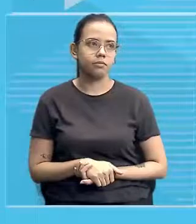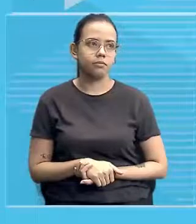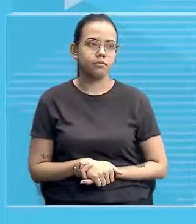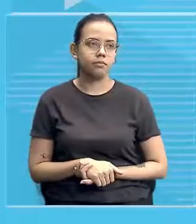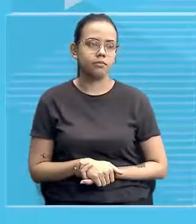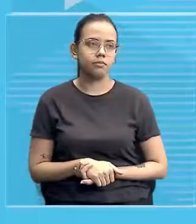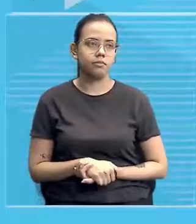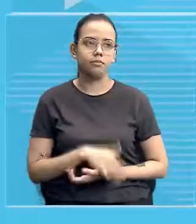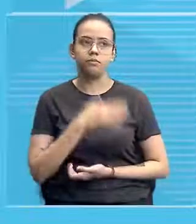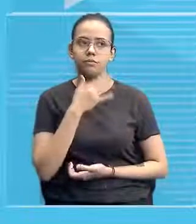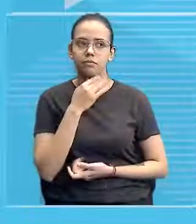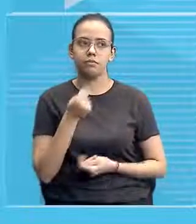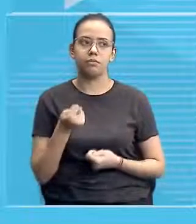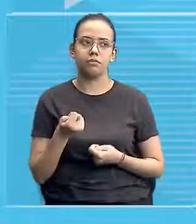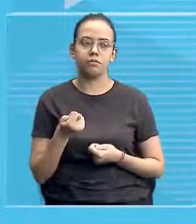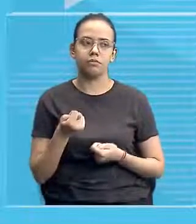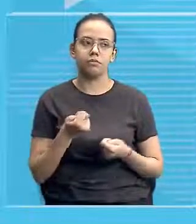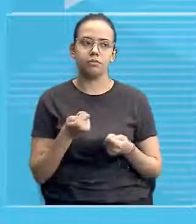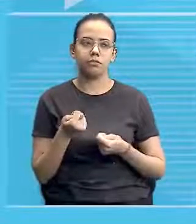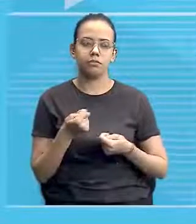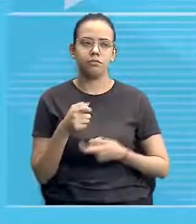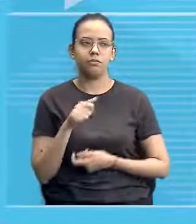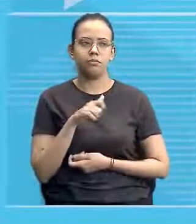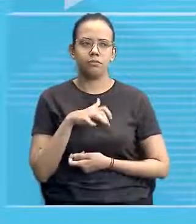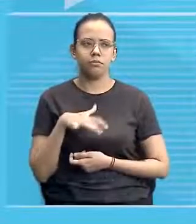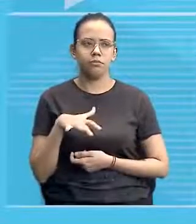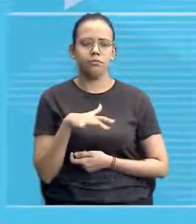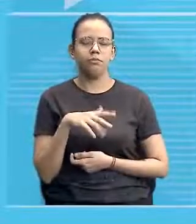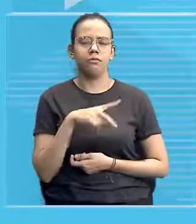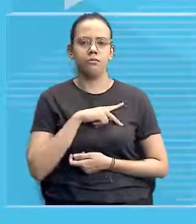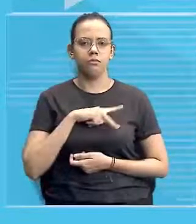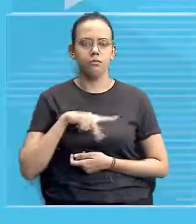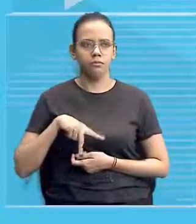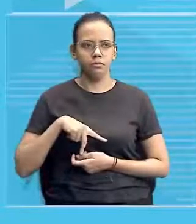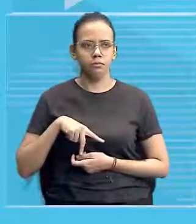Os homens controlavam os espaços públicos,